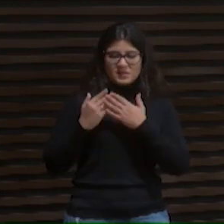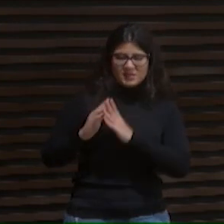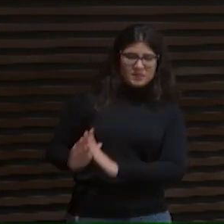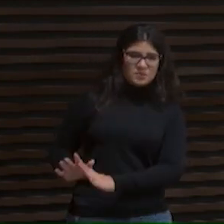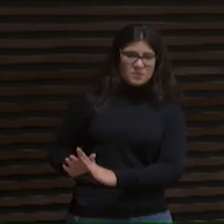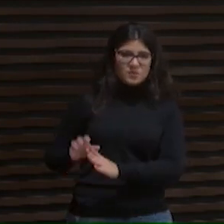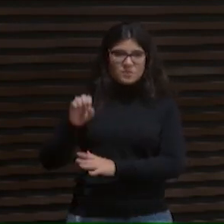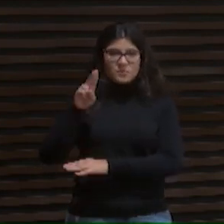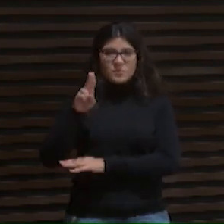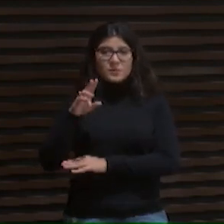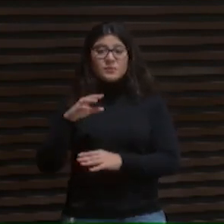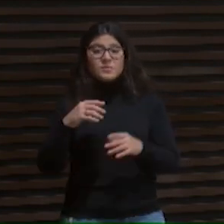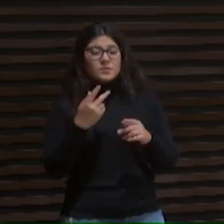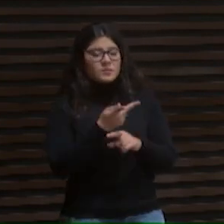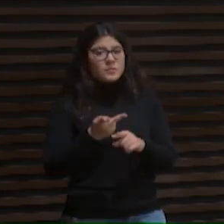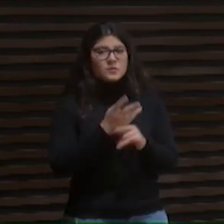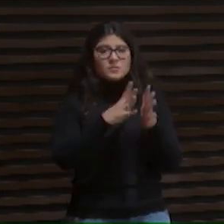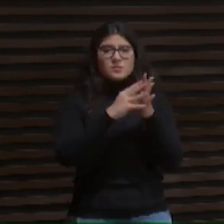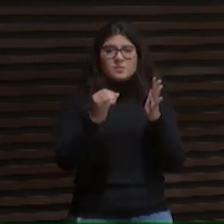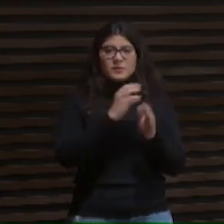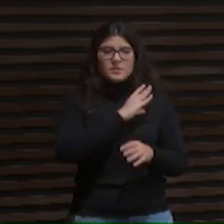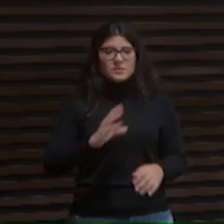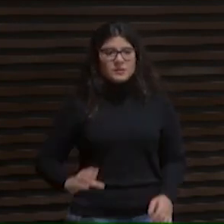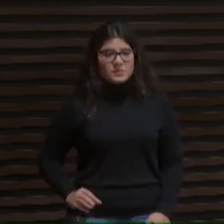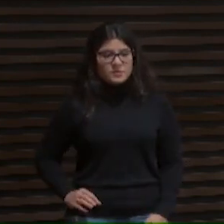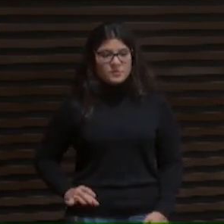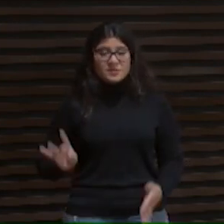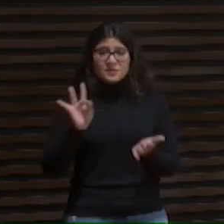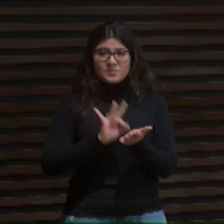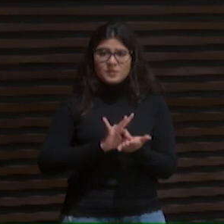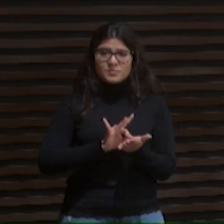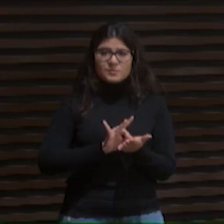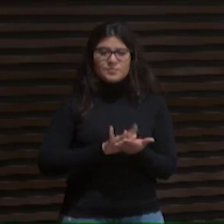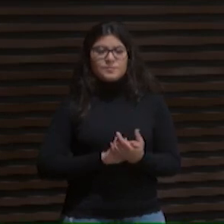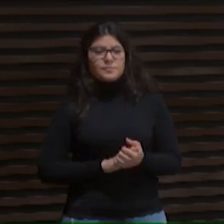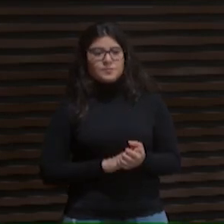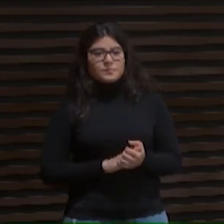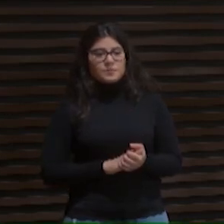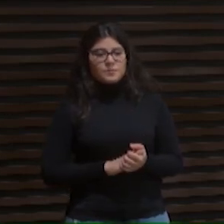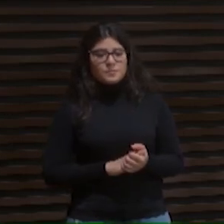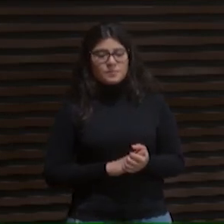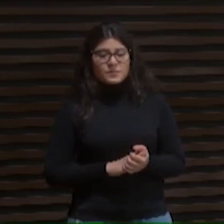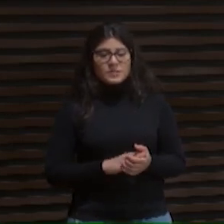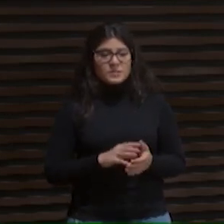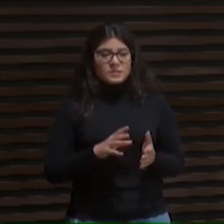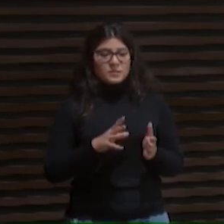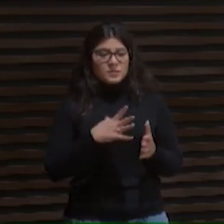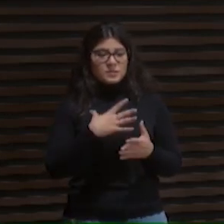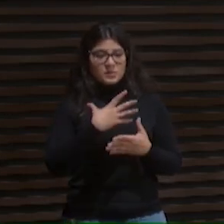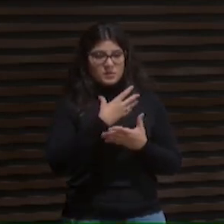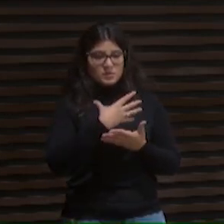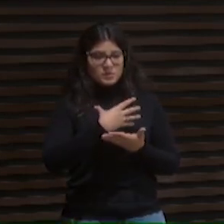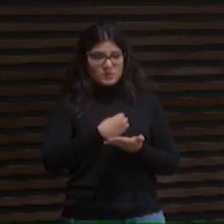copiar Cristo. Sede meus imitadores, como também eu sou de Cristo. Ele